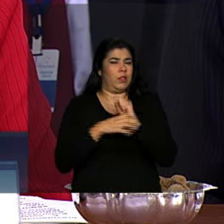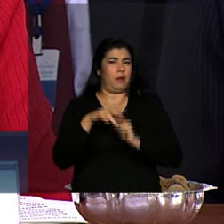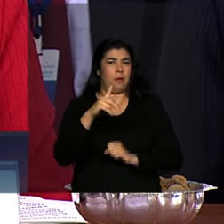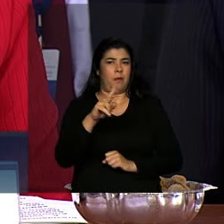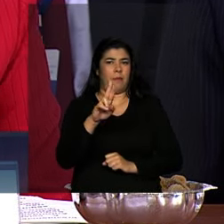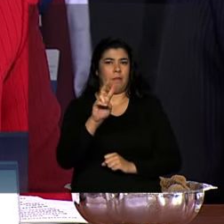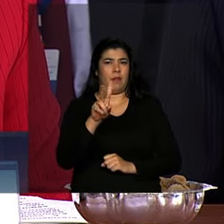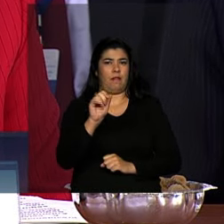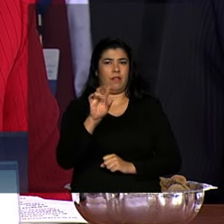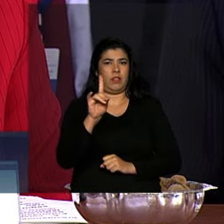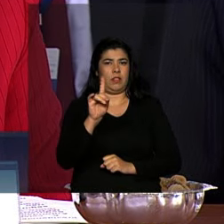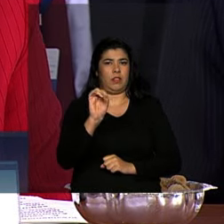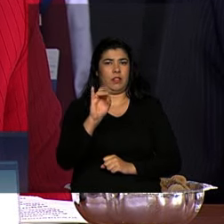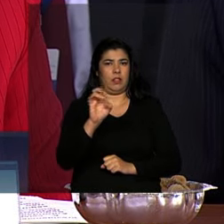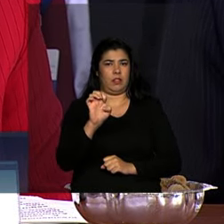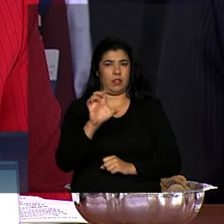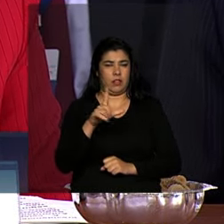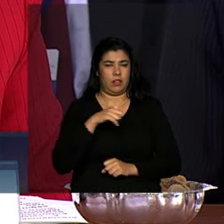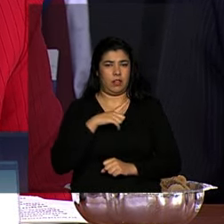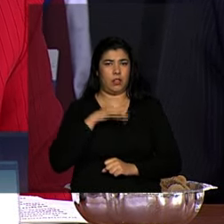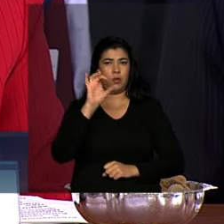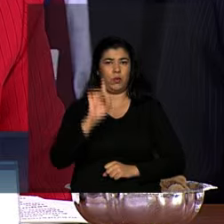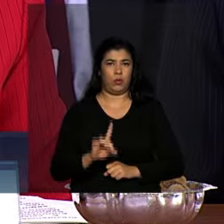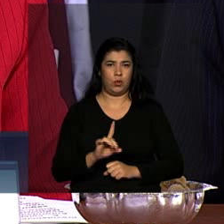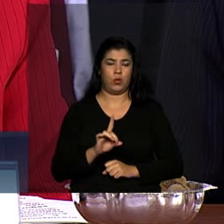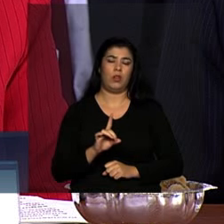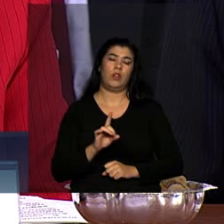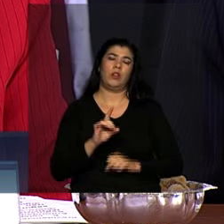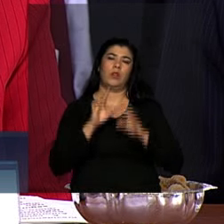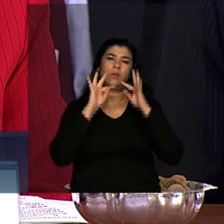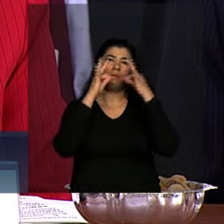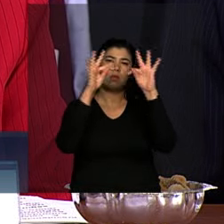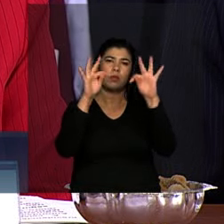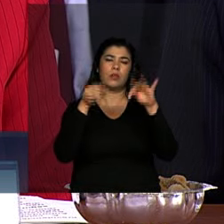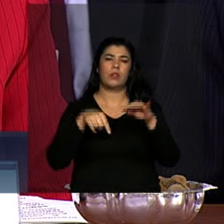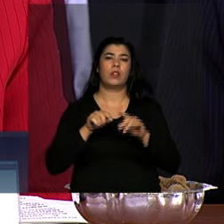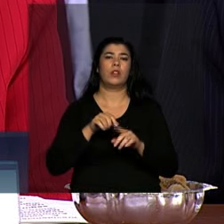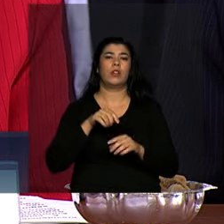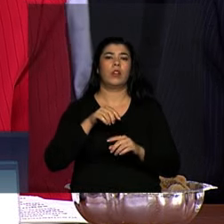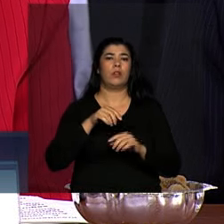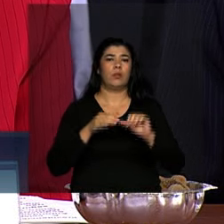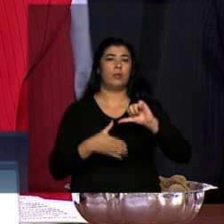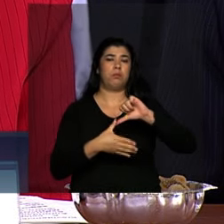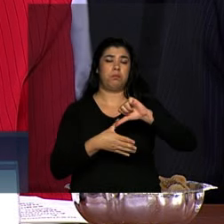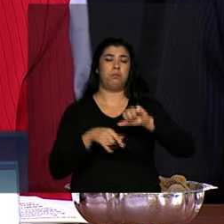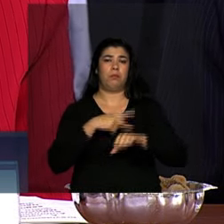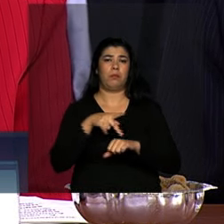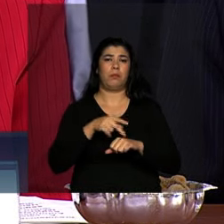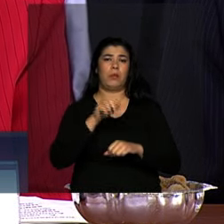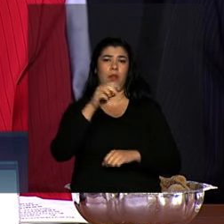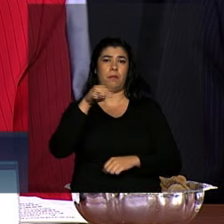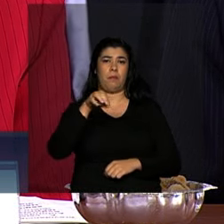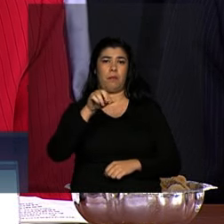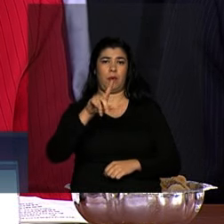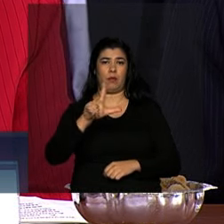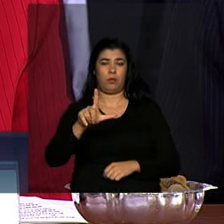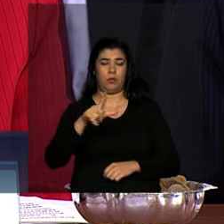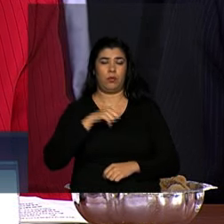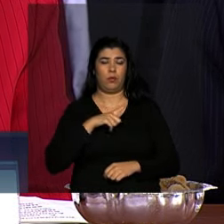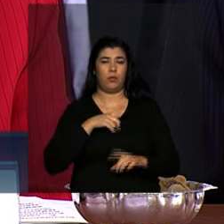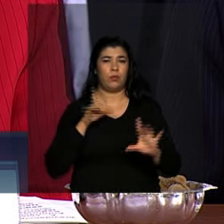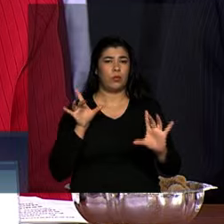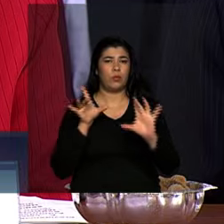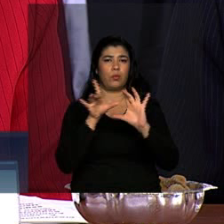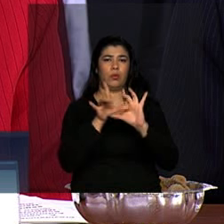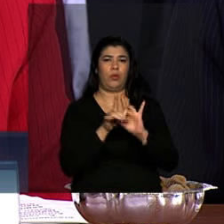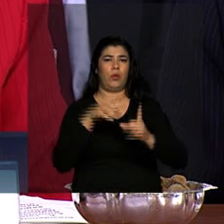Mercosul é outra iniciativa importante de ser citada. Levamos a cabo políticas comuns